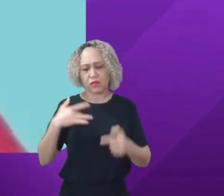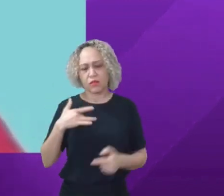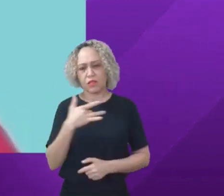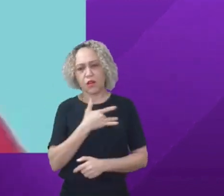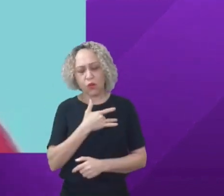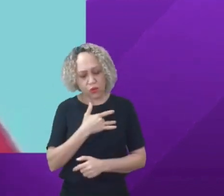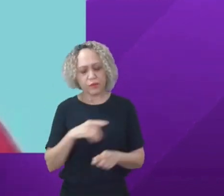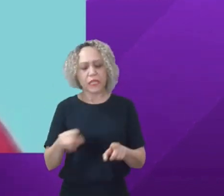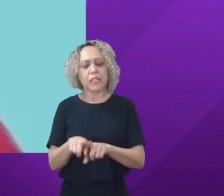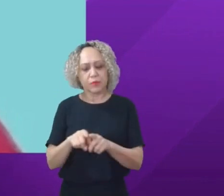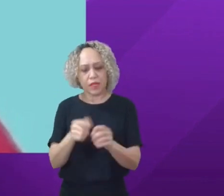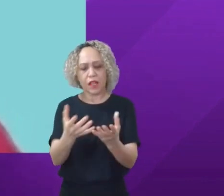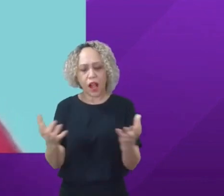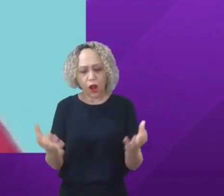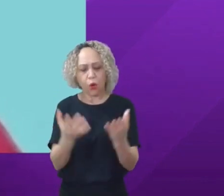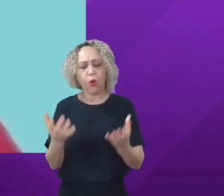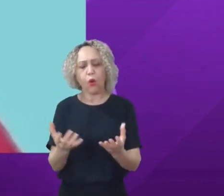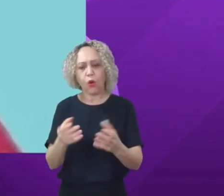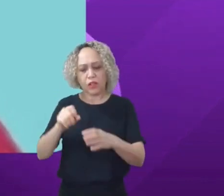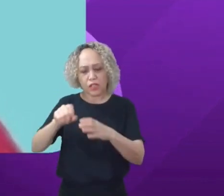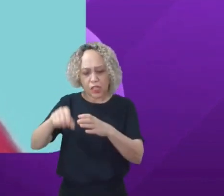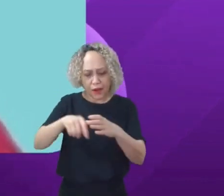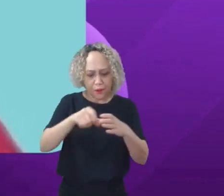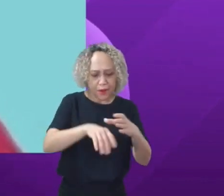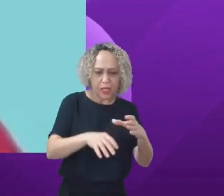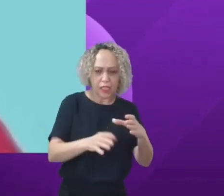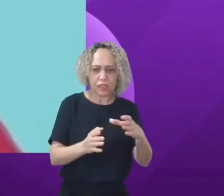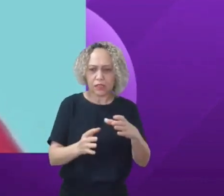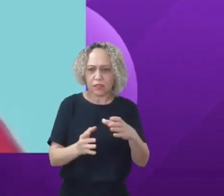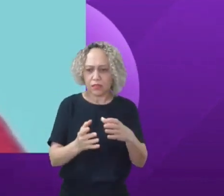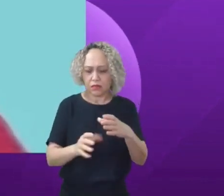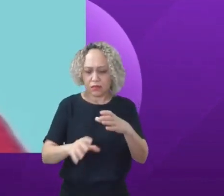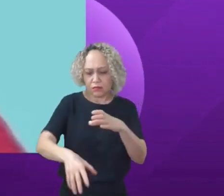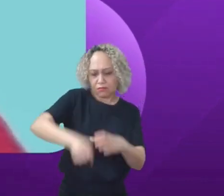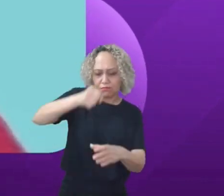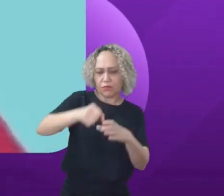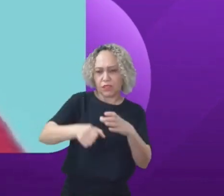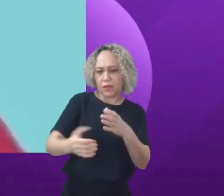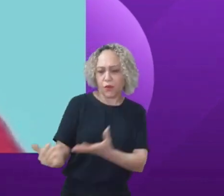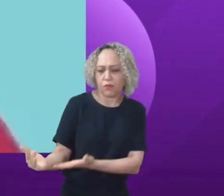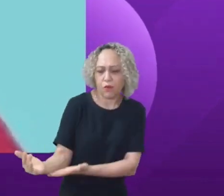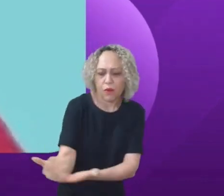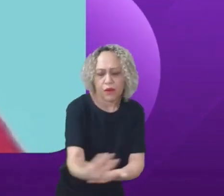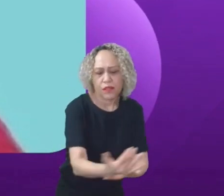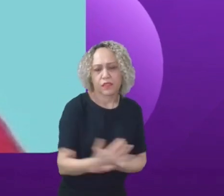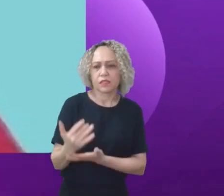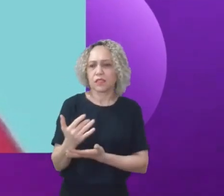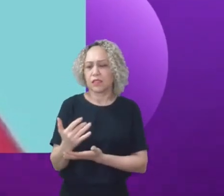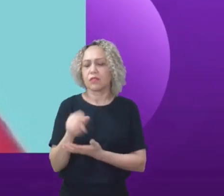também produz comida saudável, que é fundamental para a saúde. Hoje